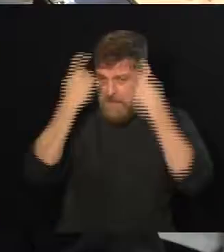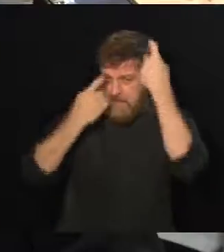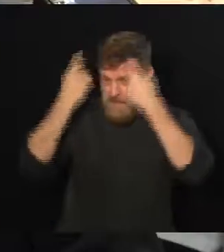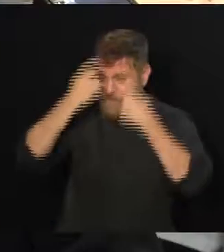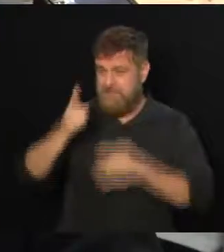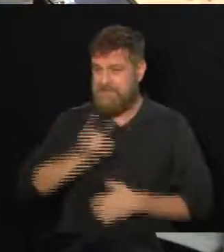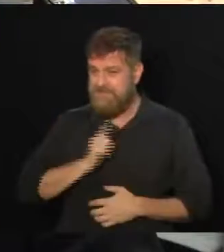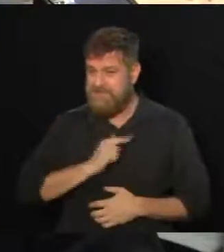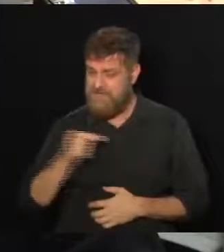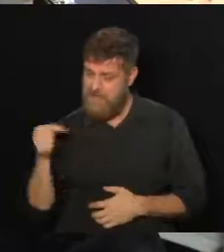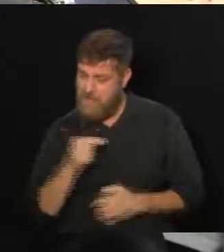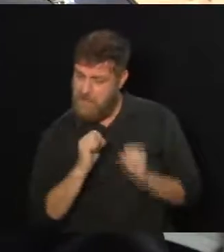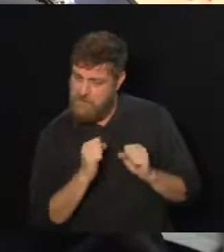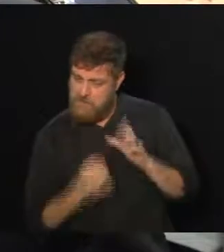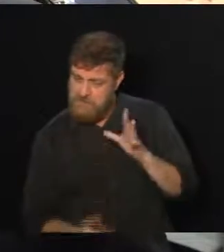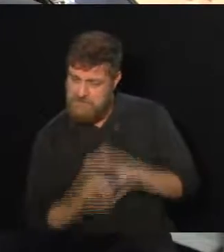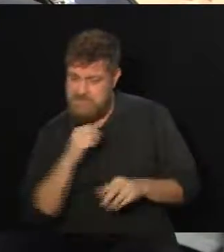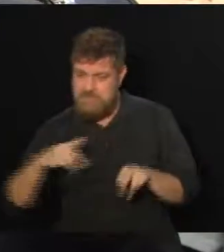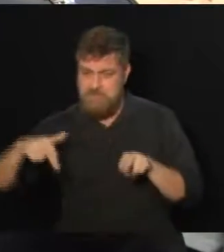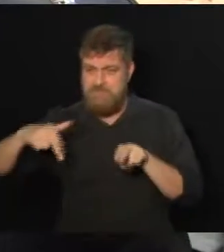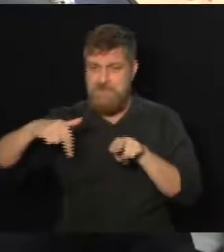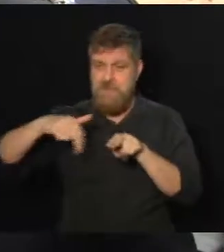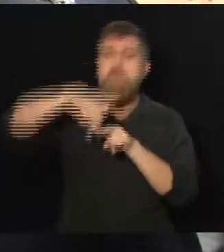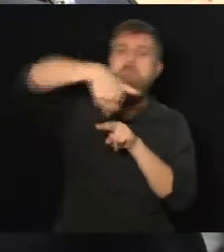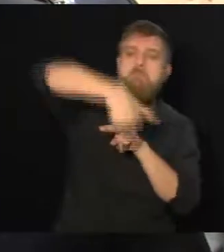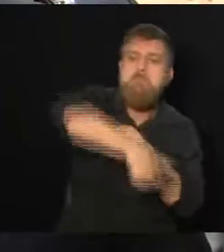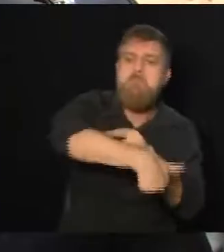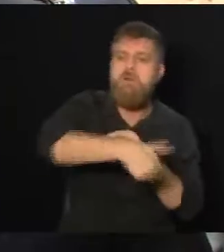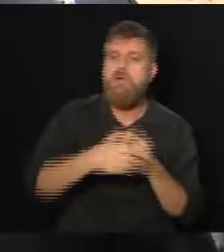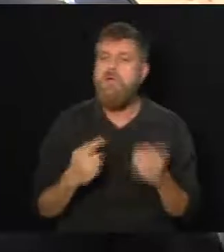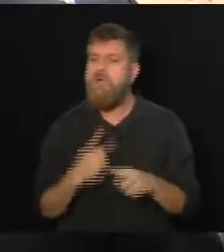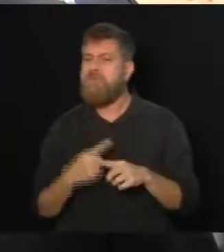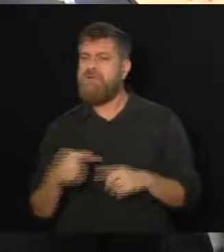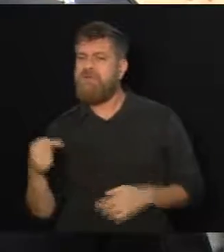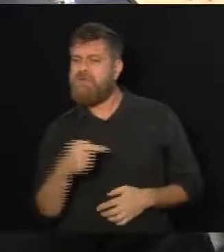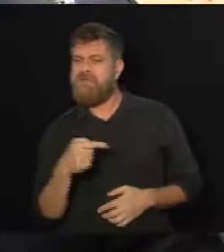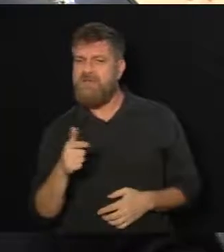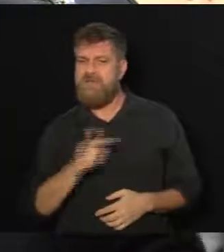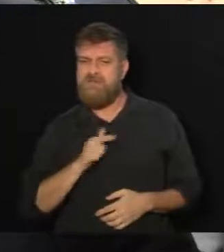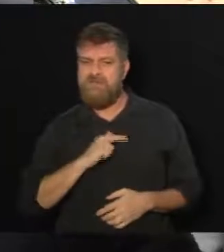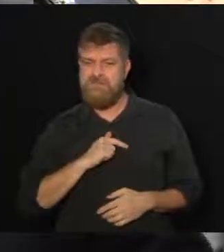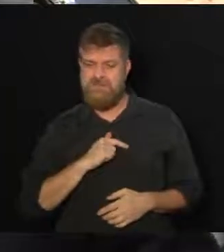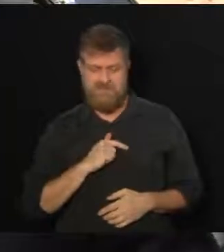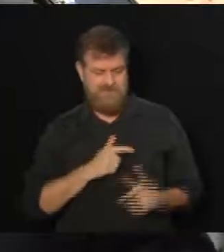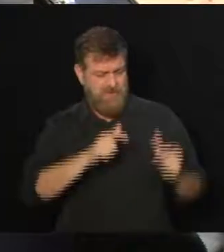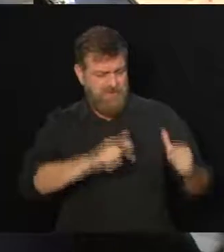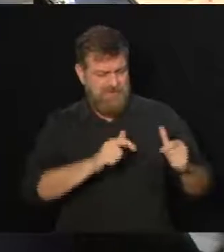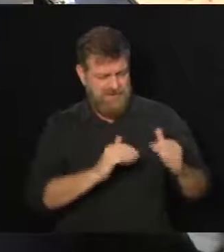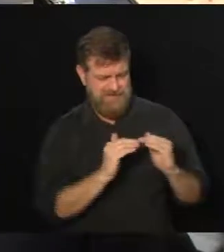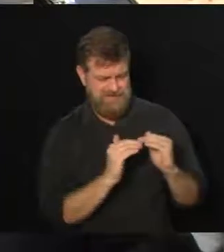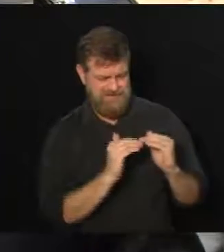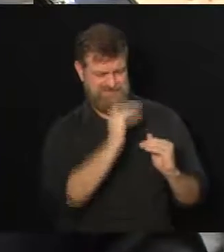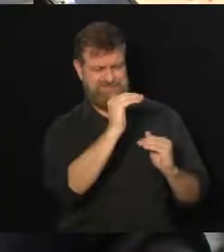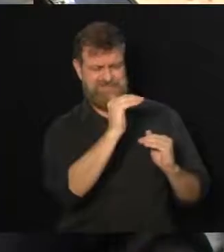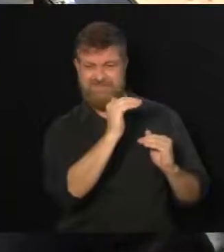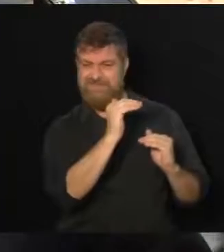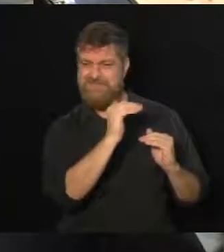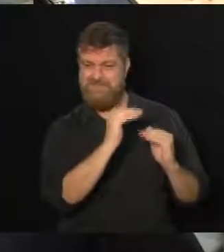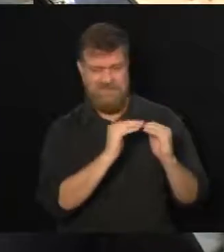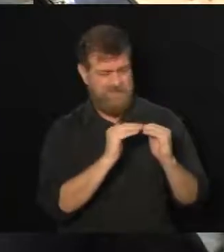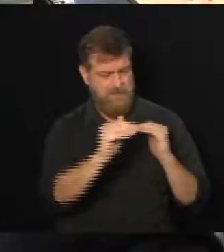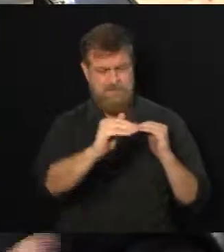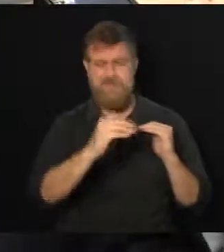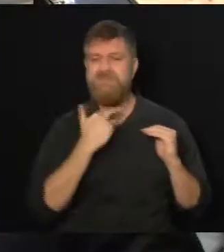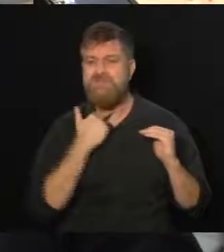preocupação com a possibilidade de acidentes. A gente quer saber o porquê que ela está numa posição muito acima justamente do piso,